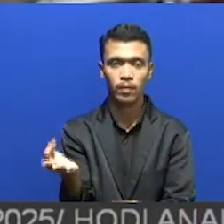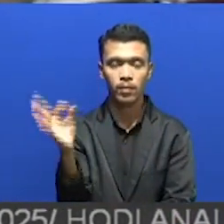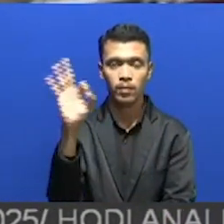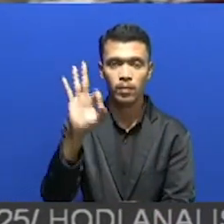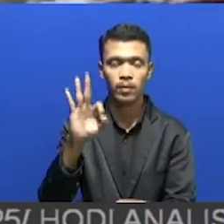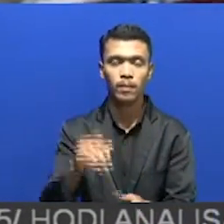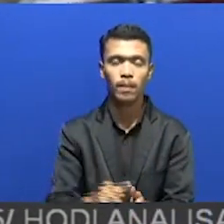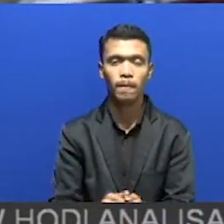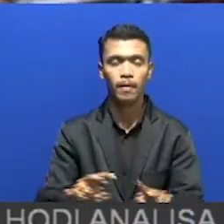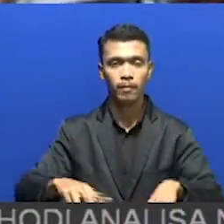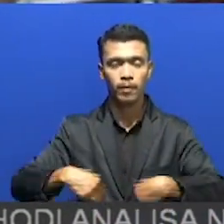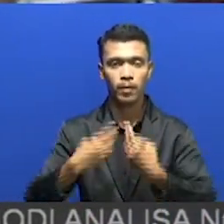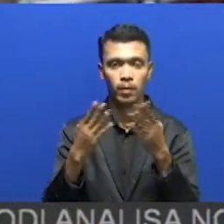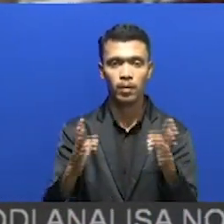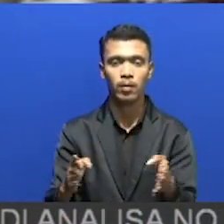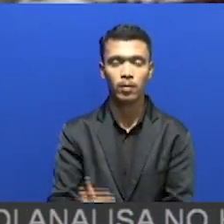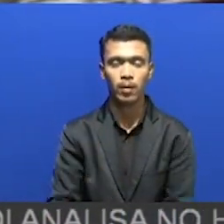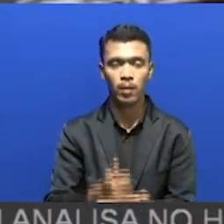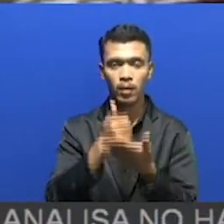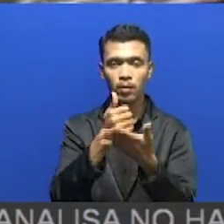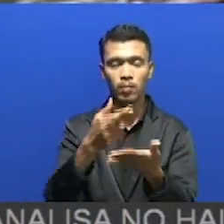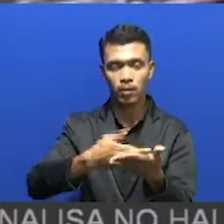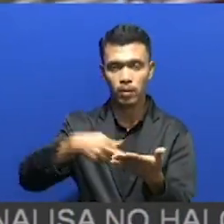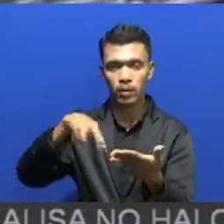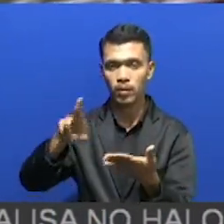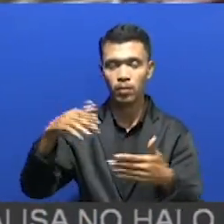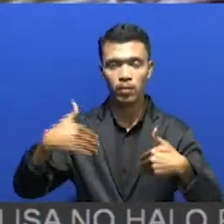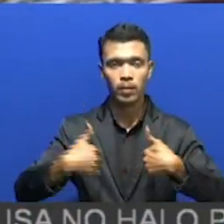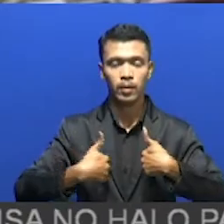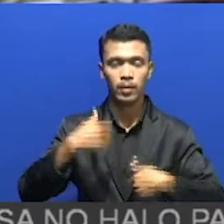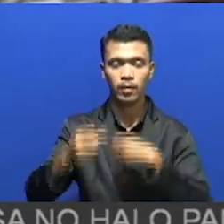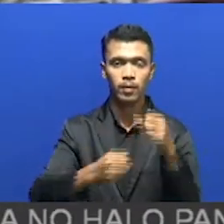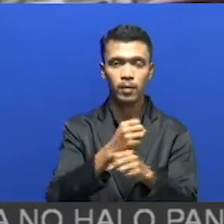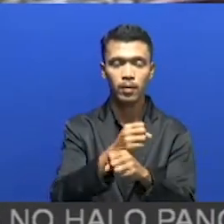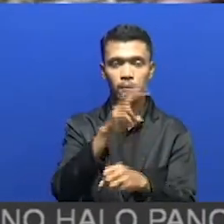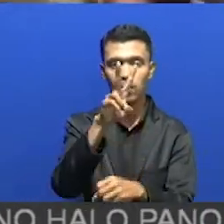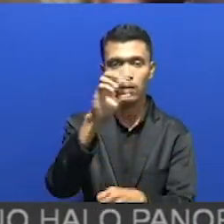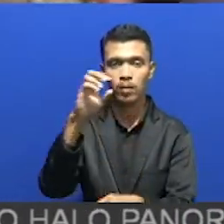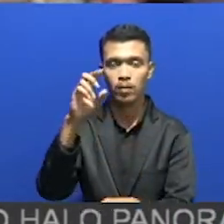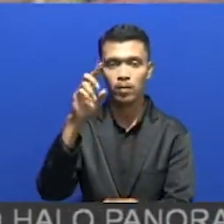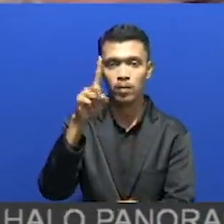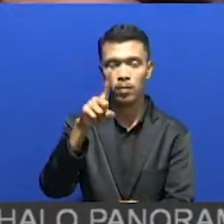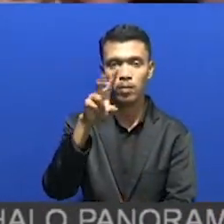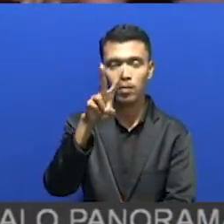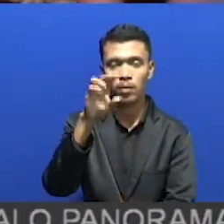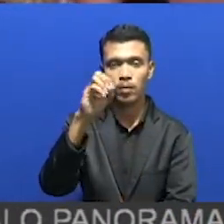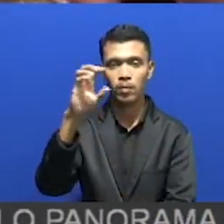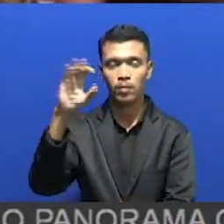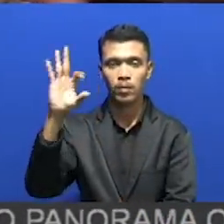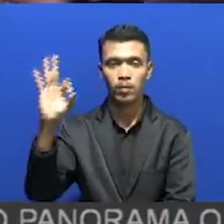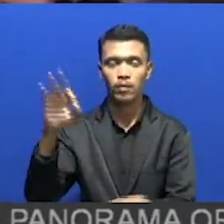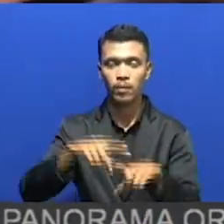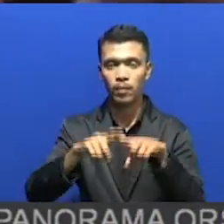resinsia. Saudoso ne contribuição durante ne resista ona ia tina rihun ruasia, mabe sida uketan